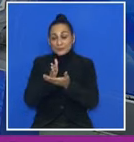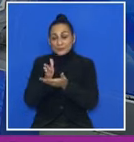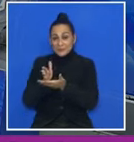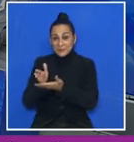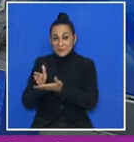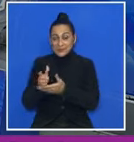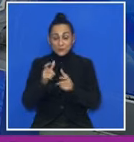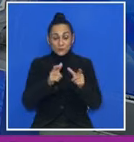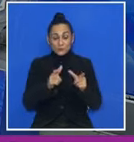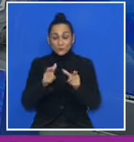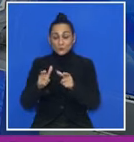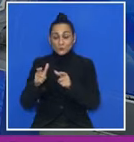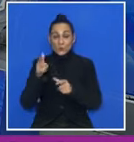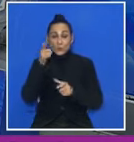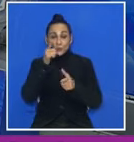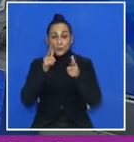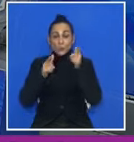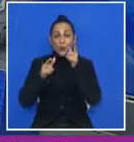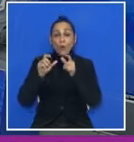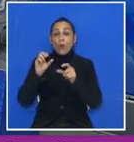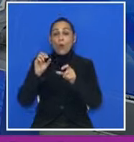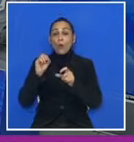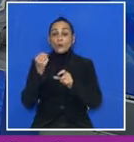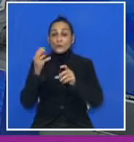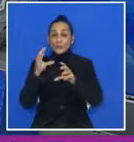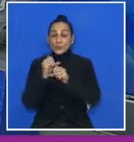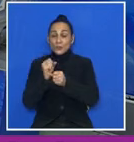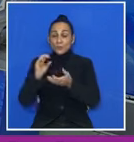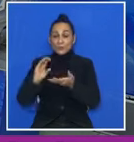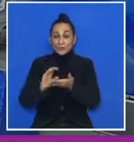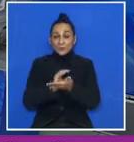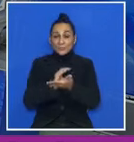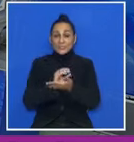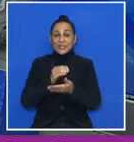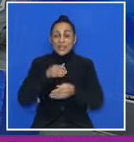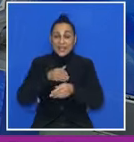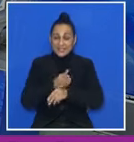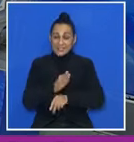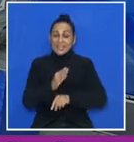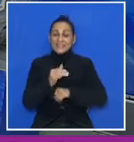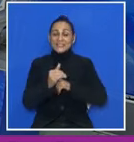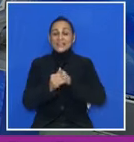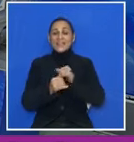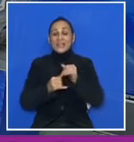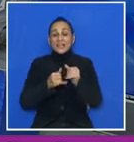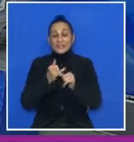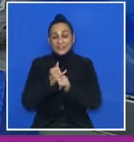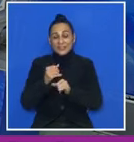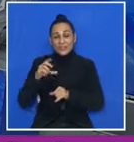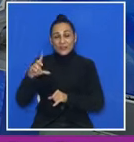apuração, você poderá saber de onde são as apostas vencedoras ou se o prêmio está acumulado. Acesse